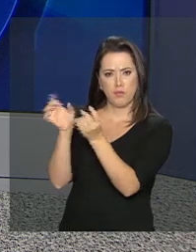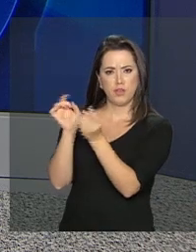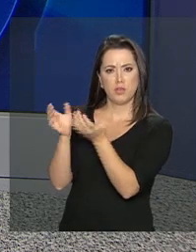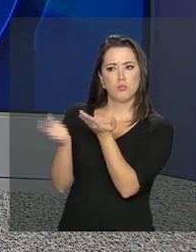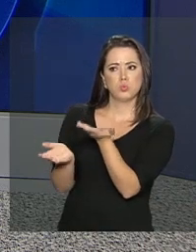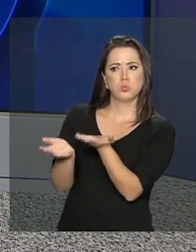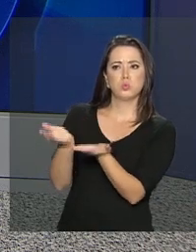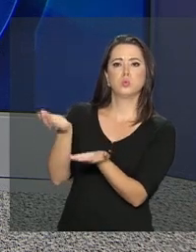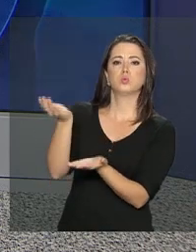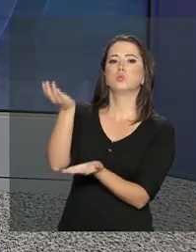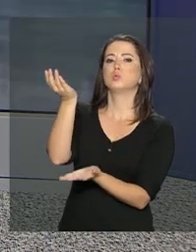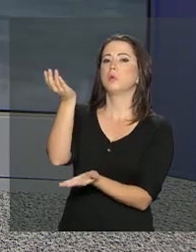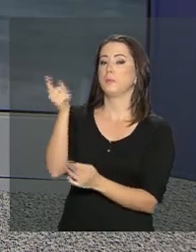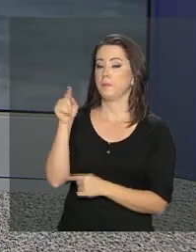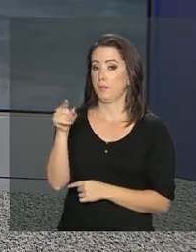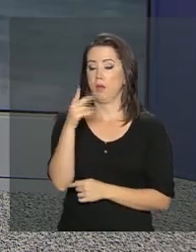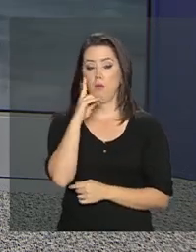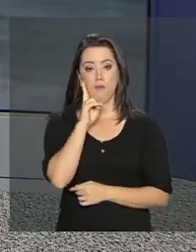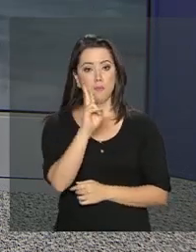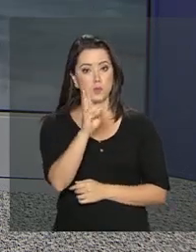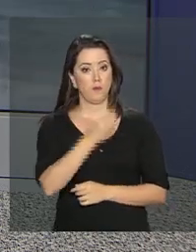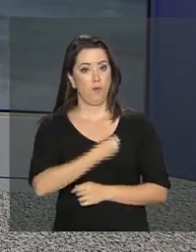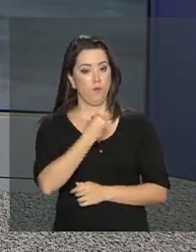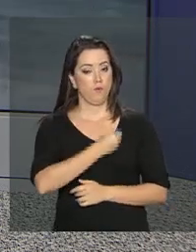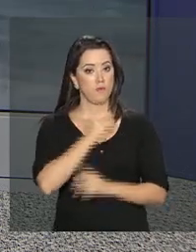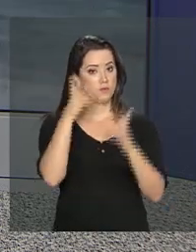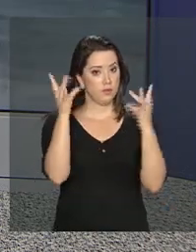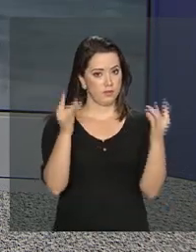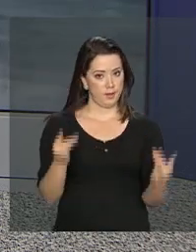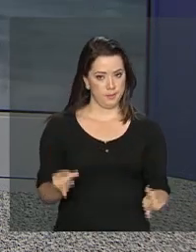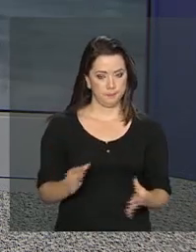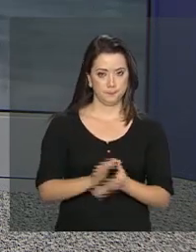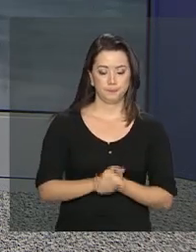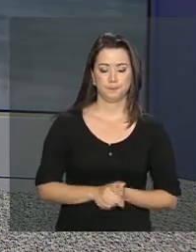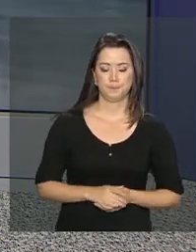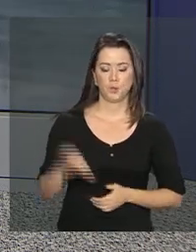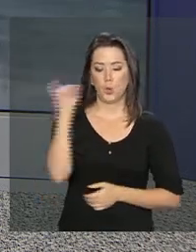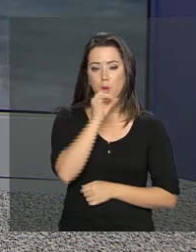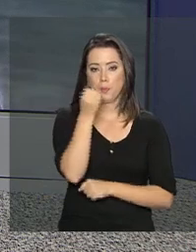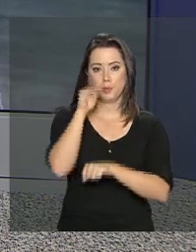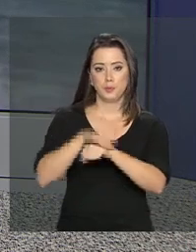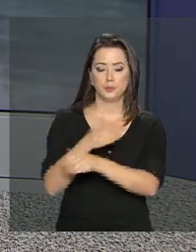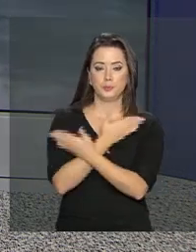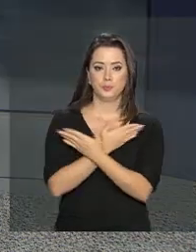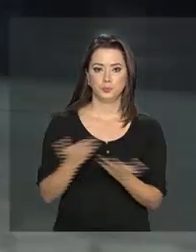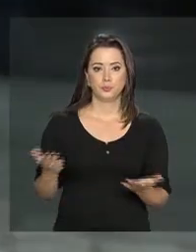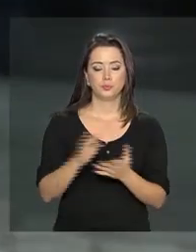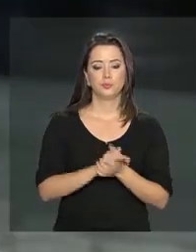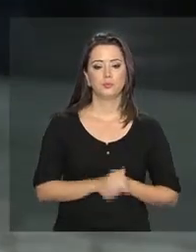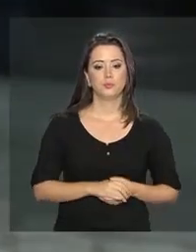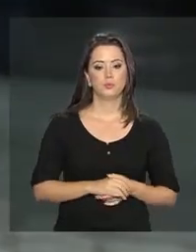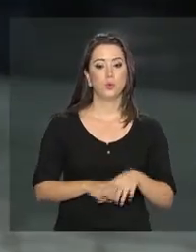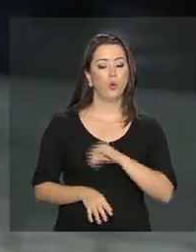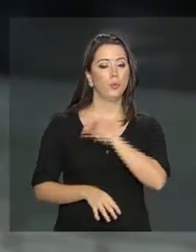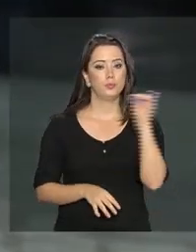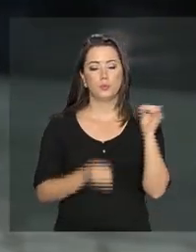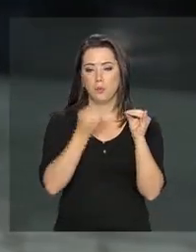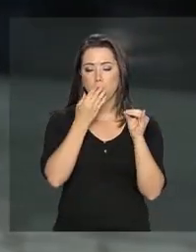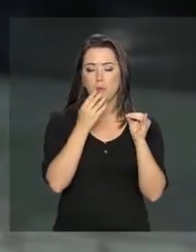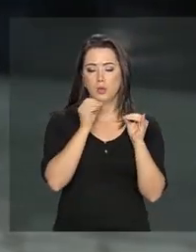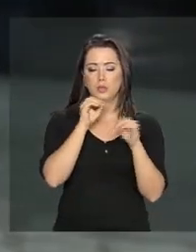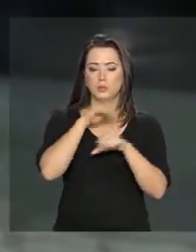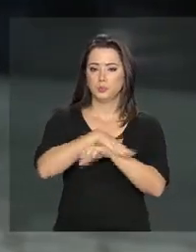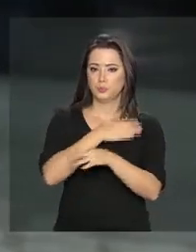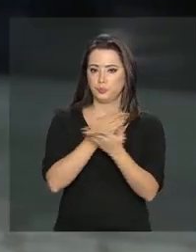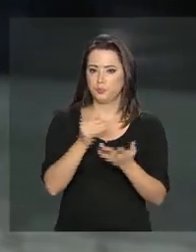pablo um dia tem as informações para a gente olá pablo boa noite perante roberto boa noite a todos e é isso mesmo segundo